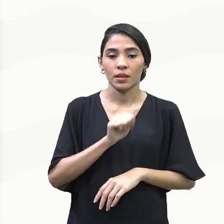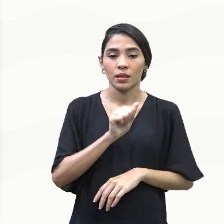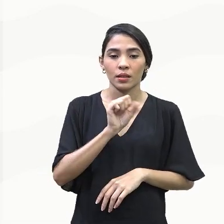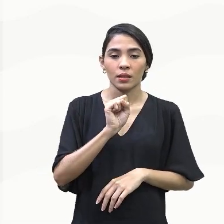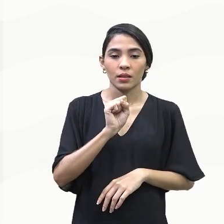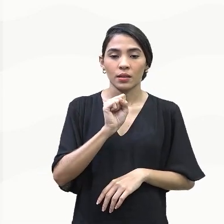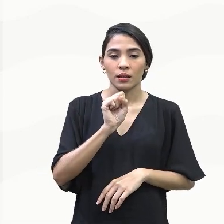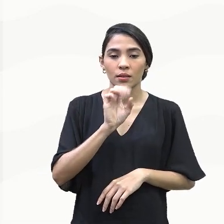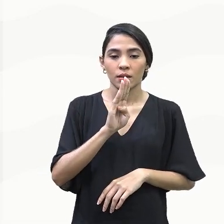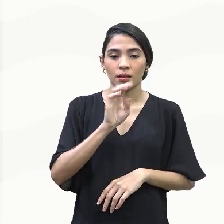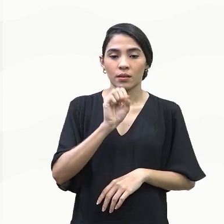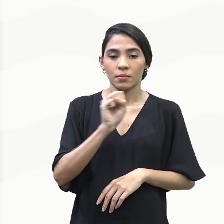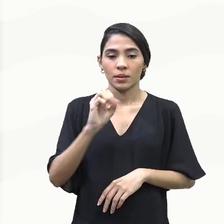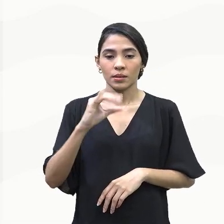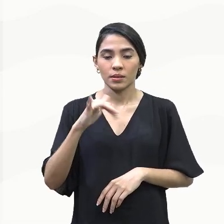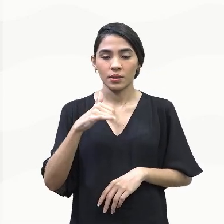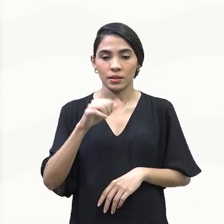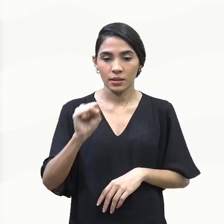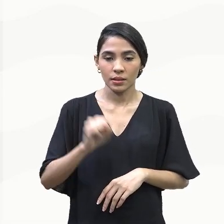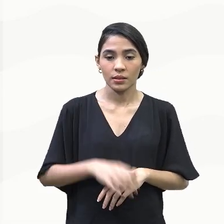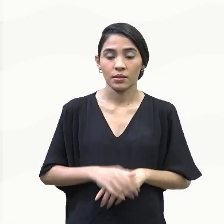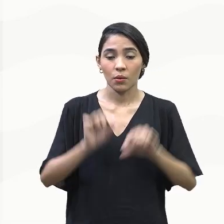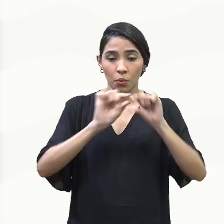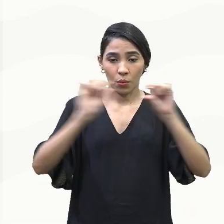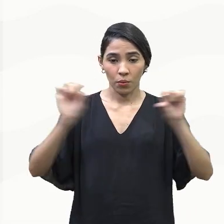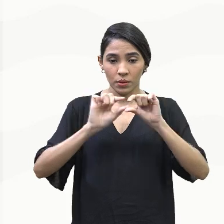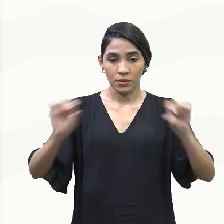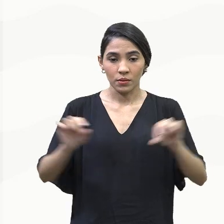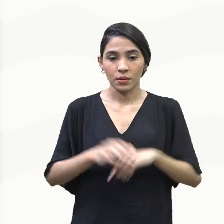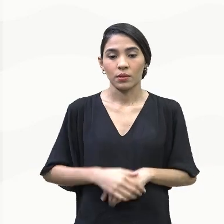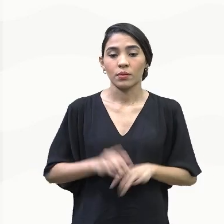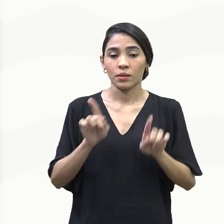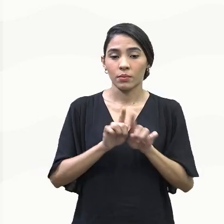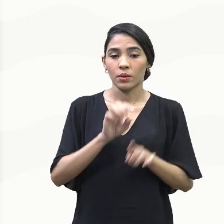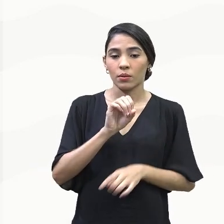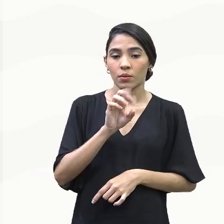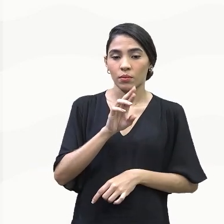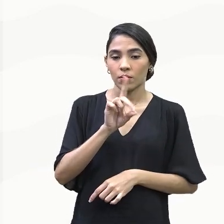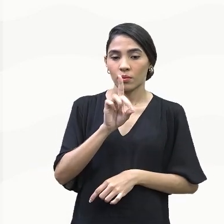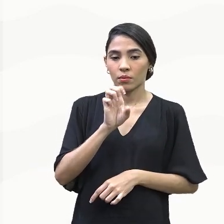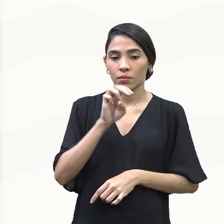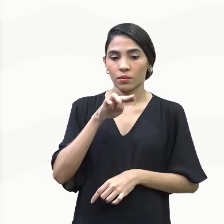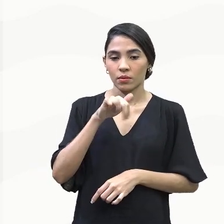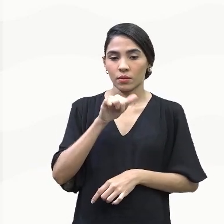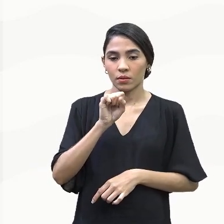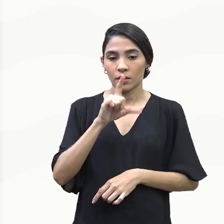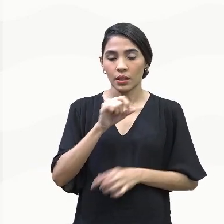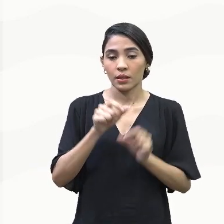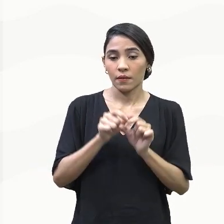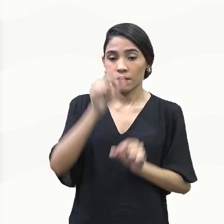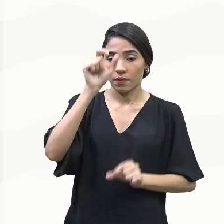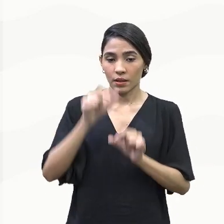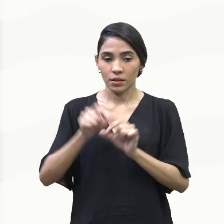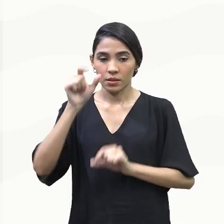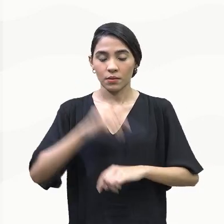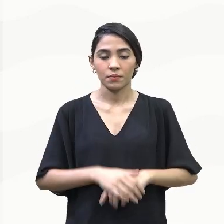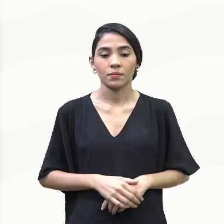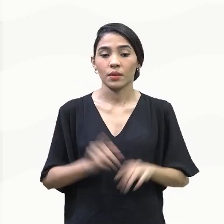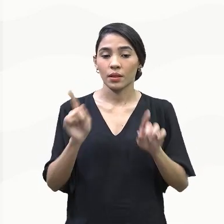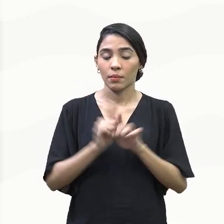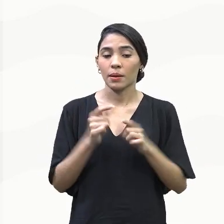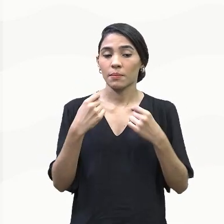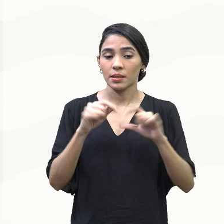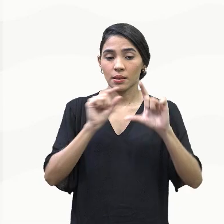abscisas na horizontal e o título do eixo e das ordenadas na vertical, ok? Legenda, lá embaixo